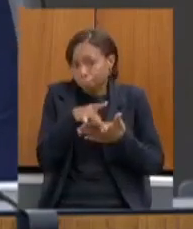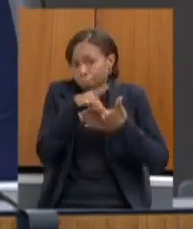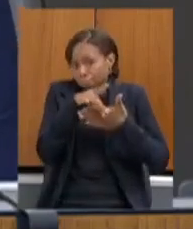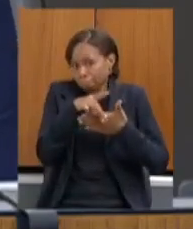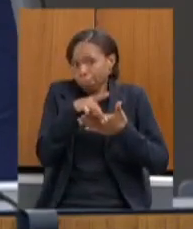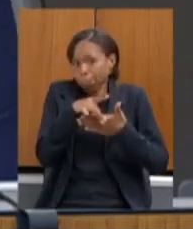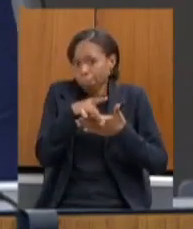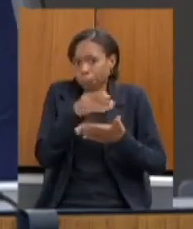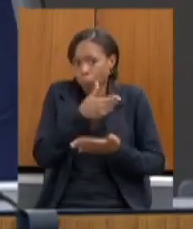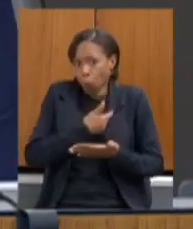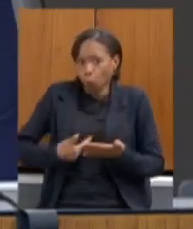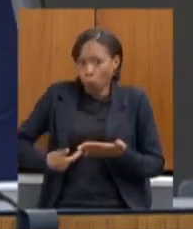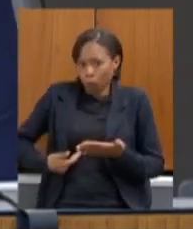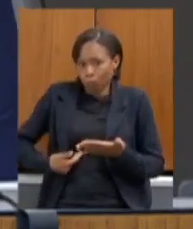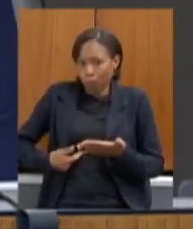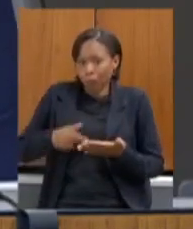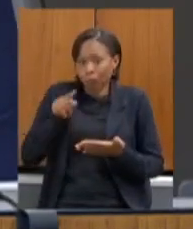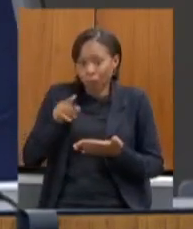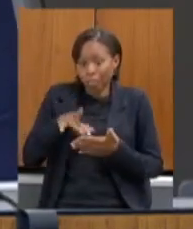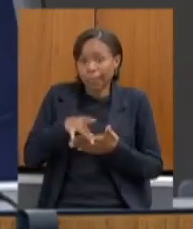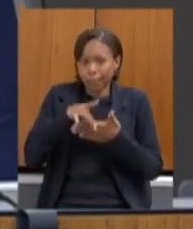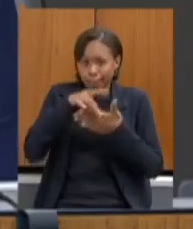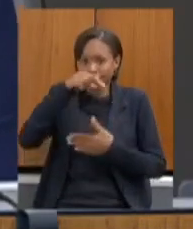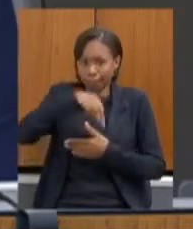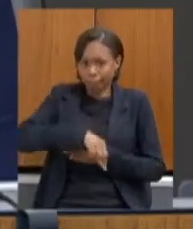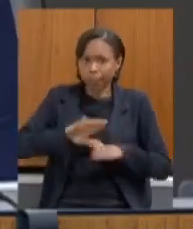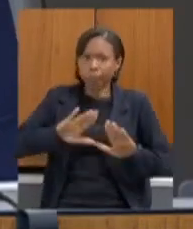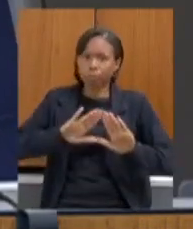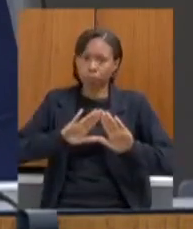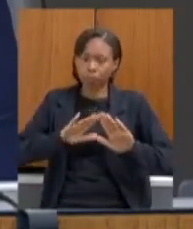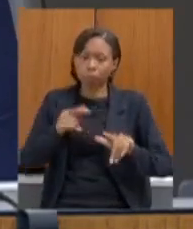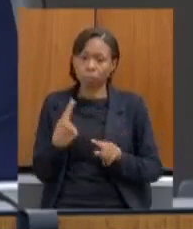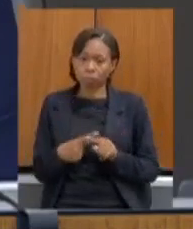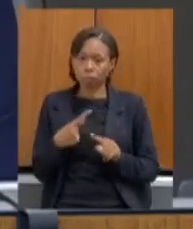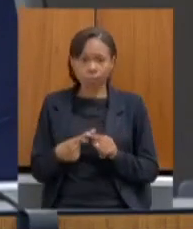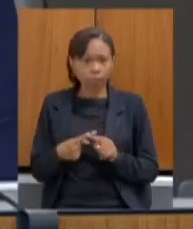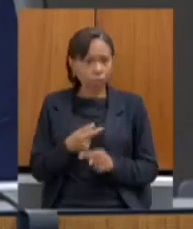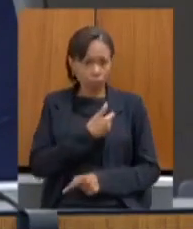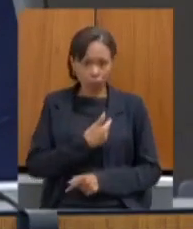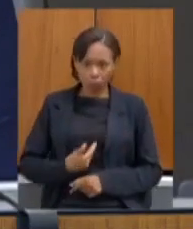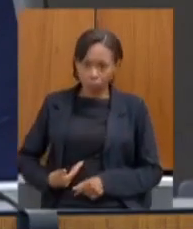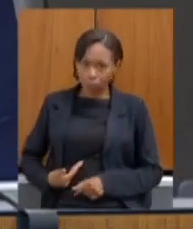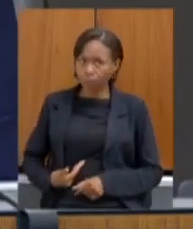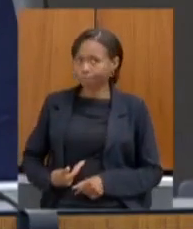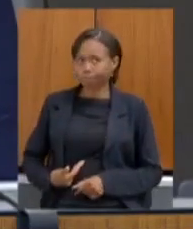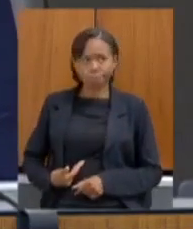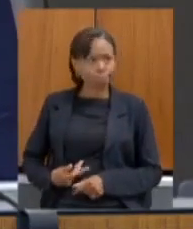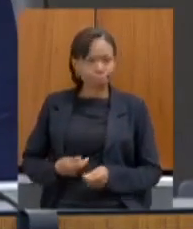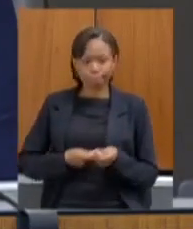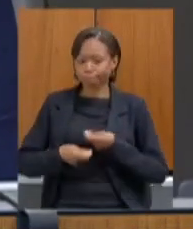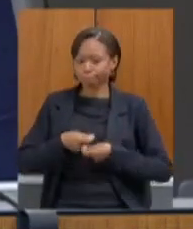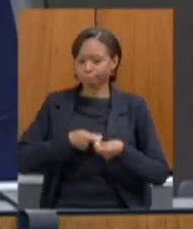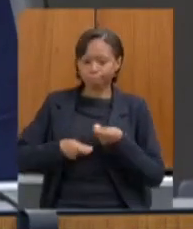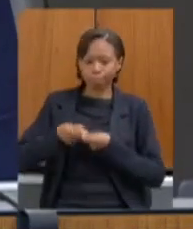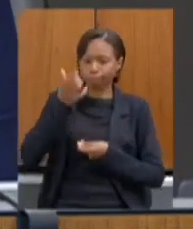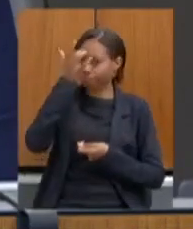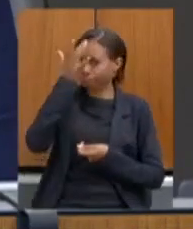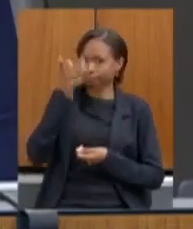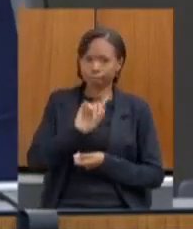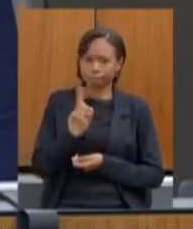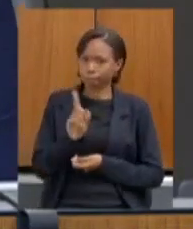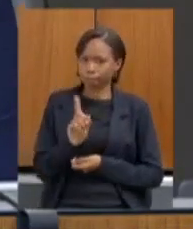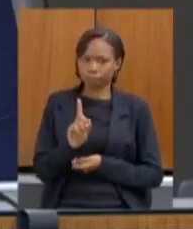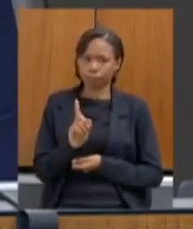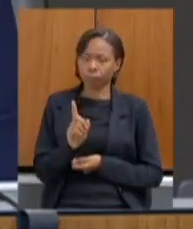Assembleia, este governo que não é um governo fácil pela condição política em que ele foi eleito,